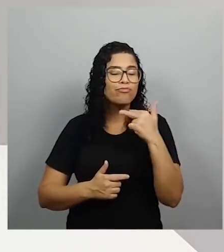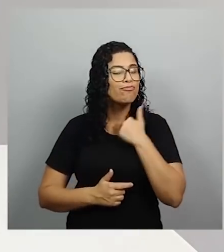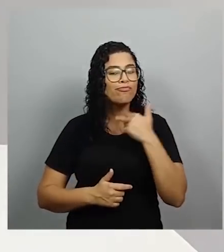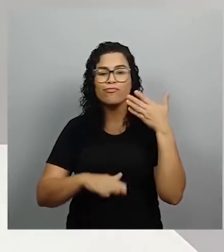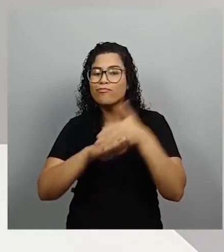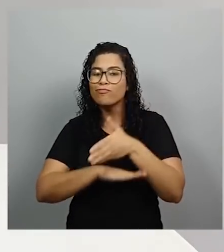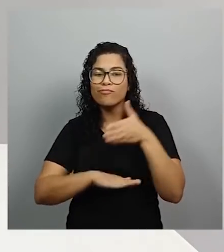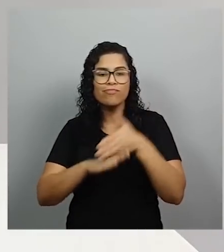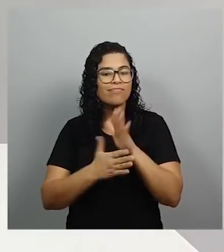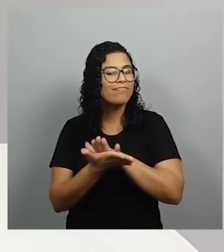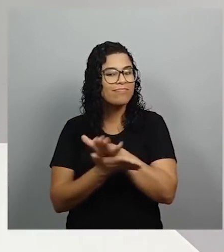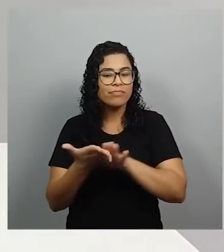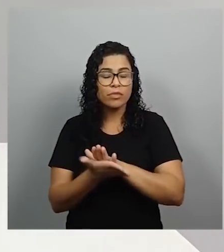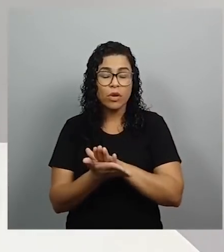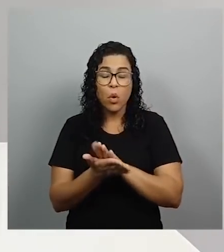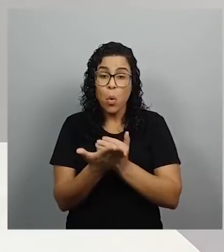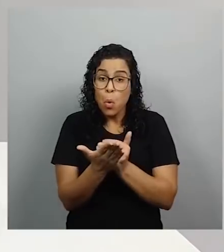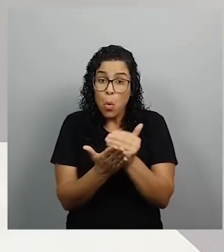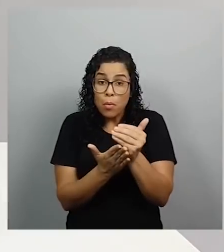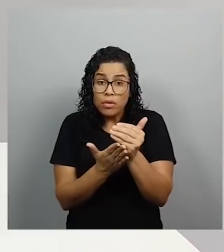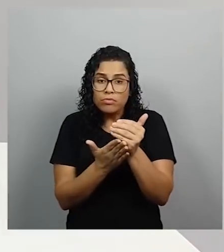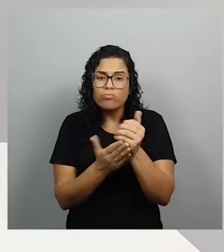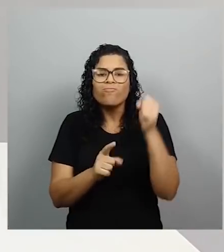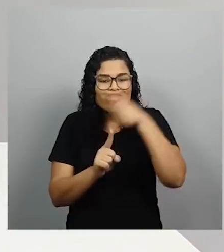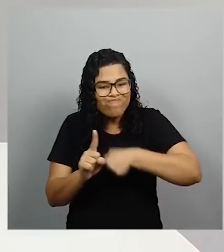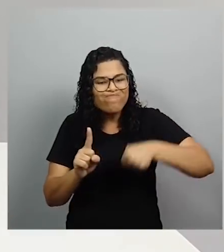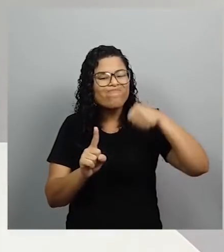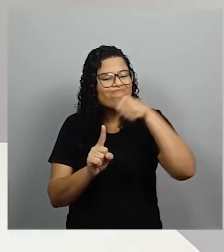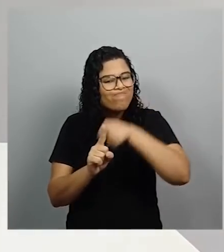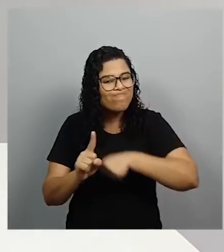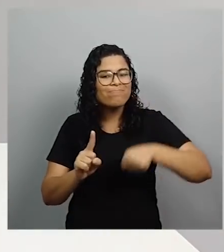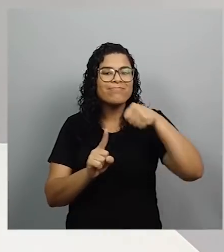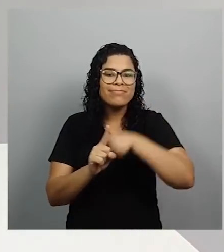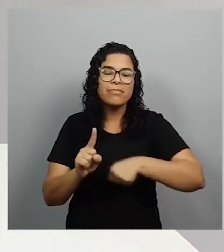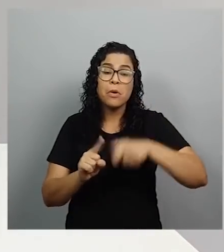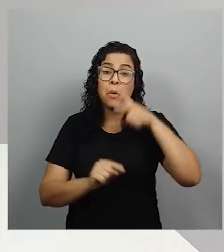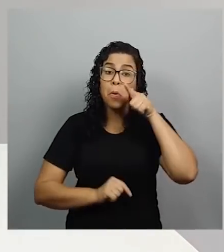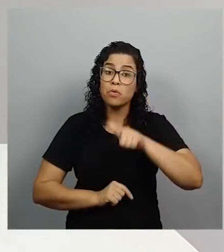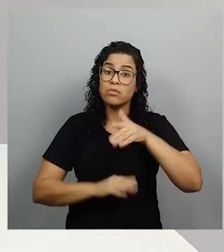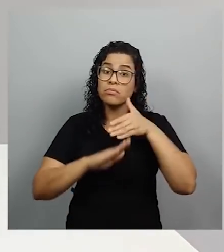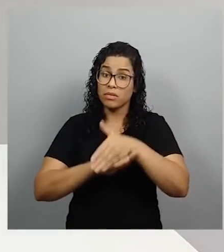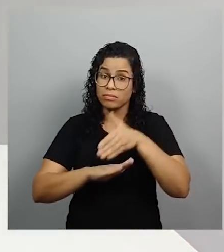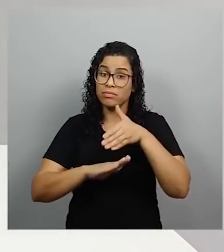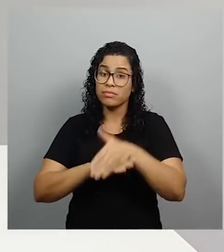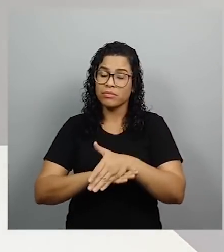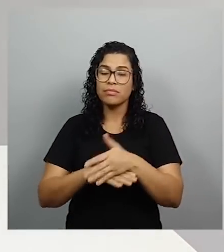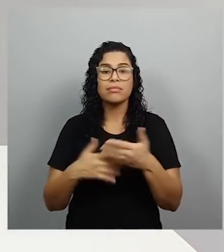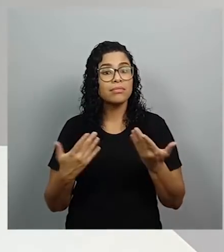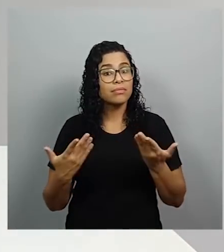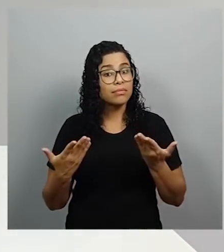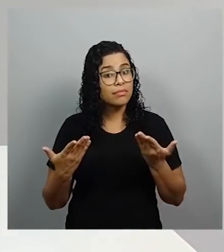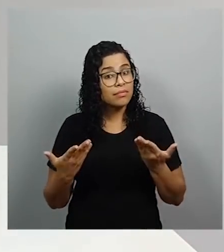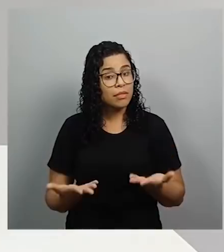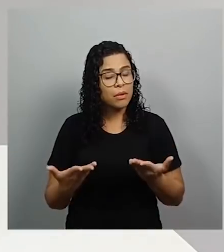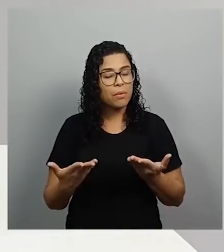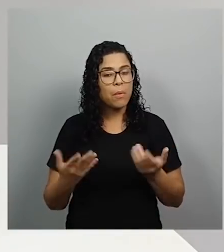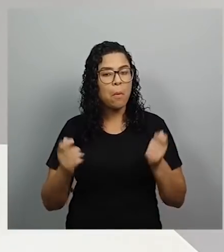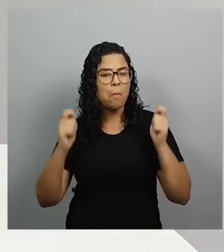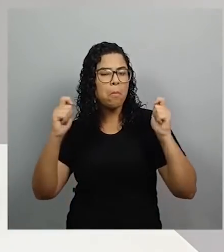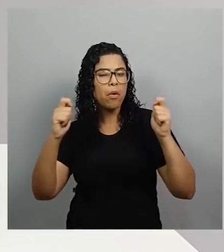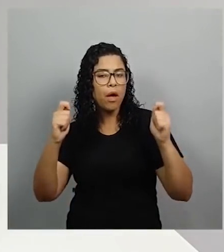disse no começo, foi necessária muita luta para que as mulheres conquistassem o seu espaço. Assim, em protesto